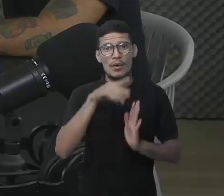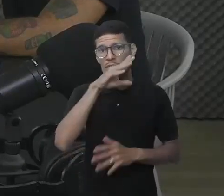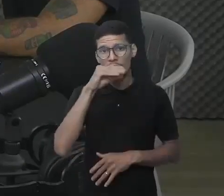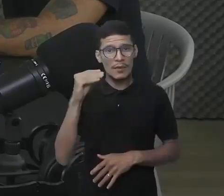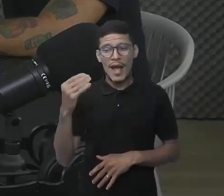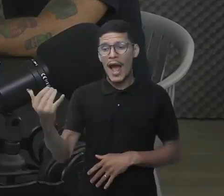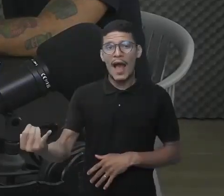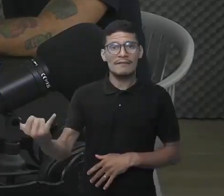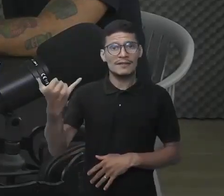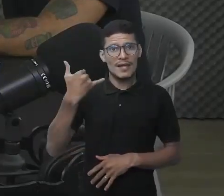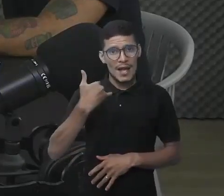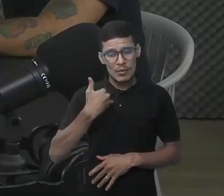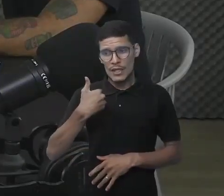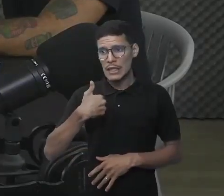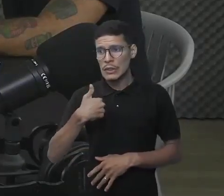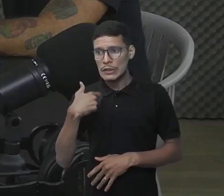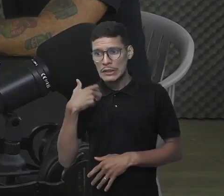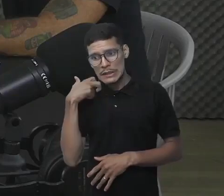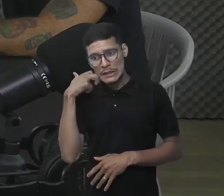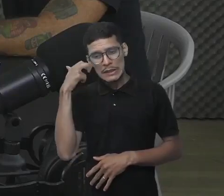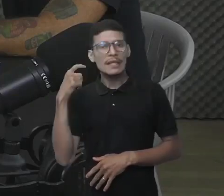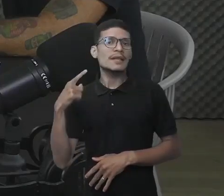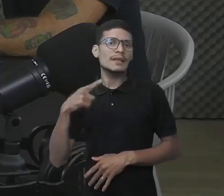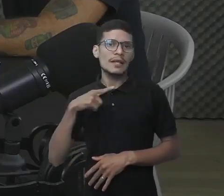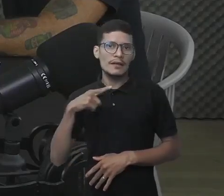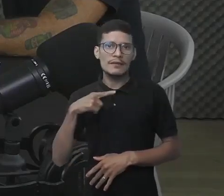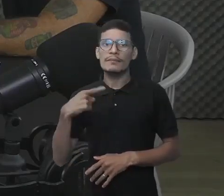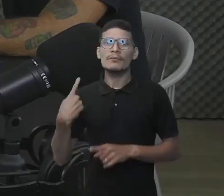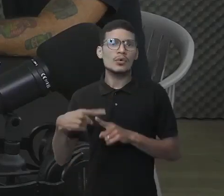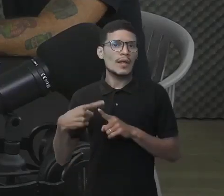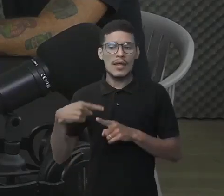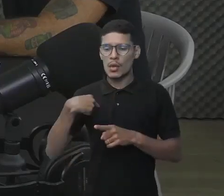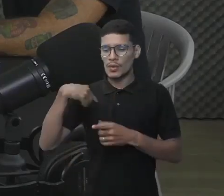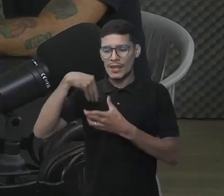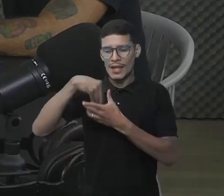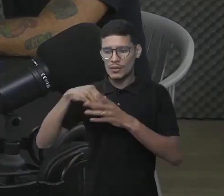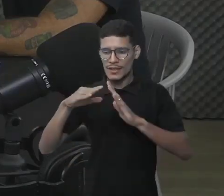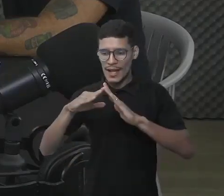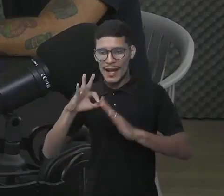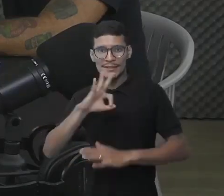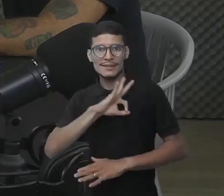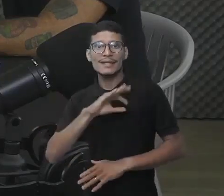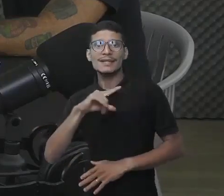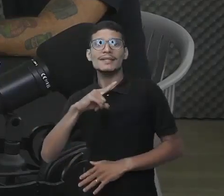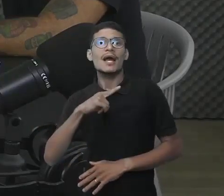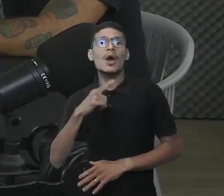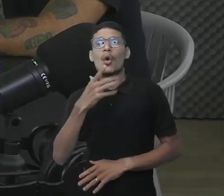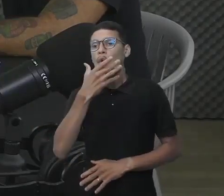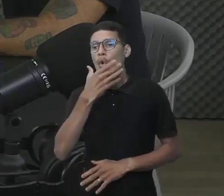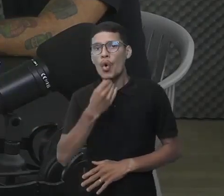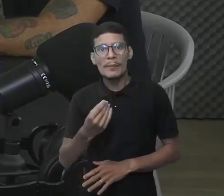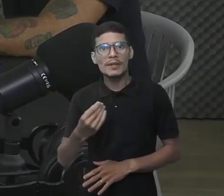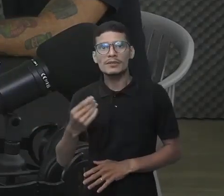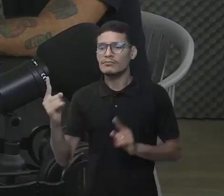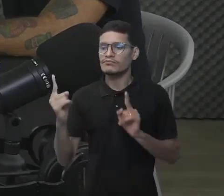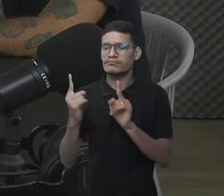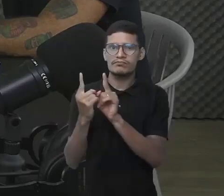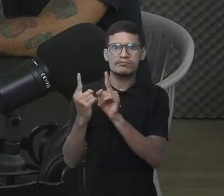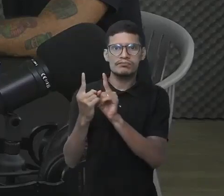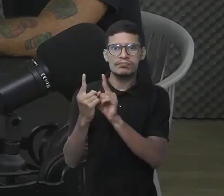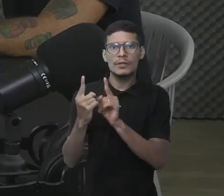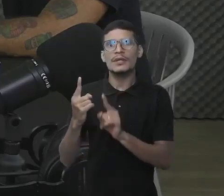disseram, eu fiquei constrangida, eu estava na delegacia, só tinha homens me atendendo. Eu estava